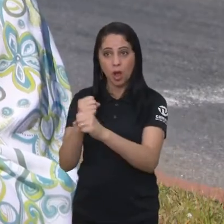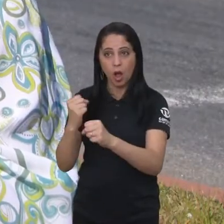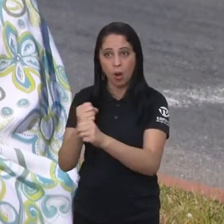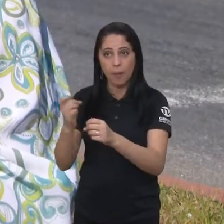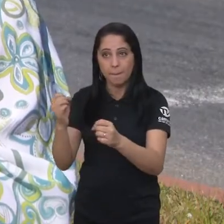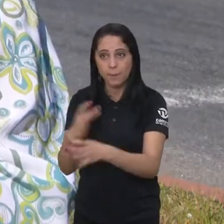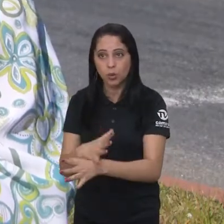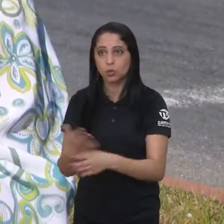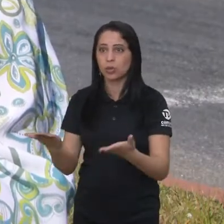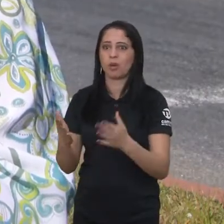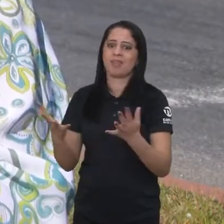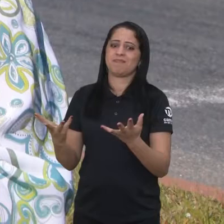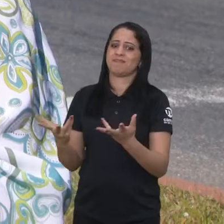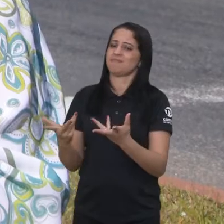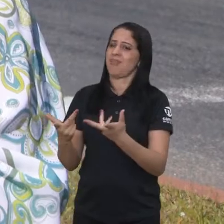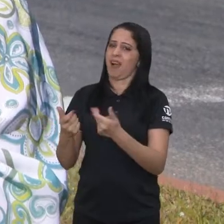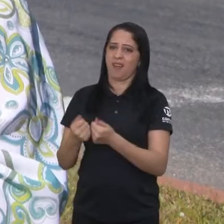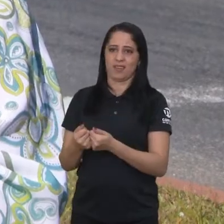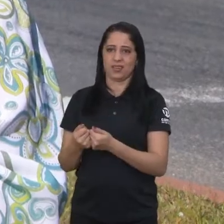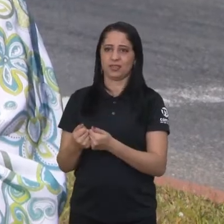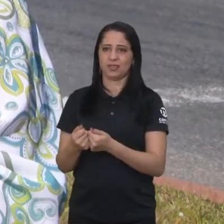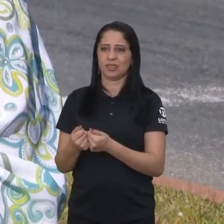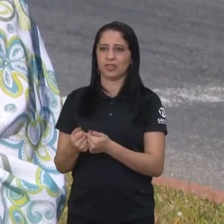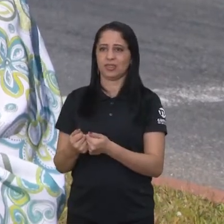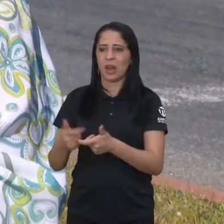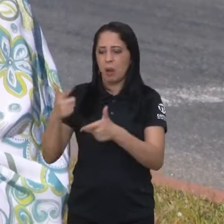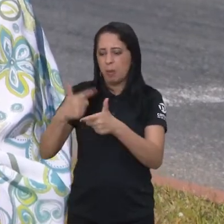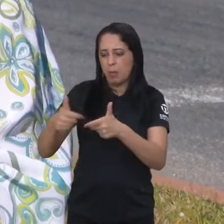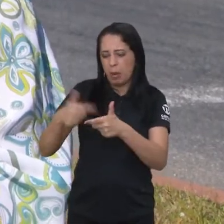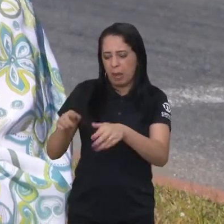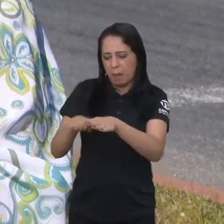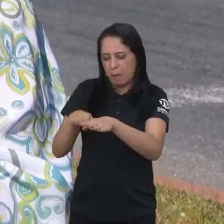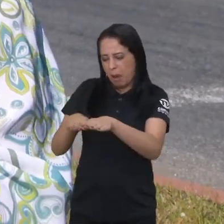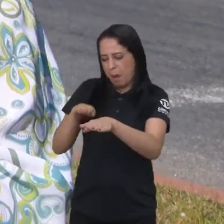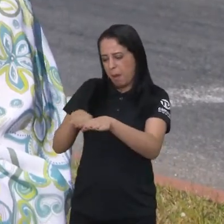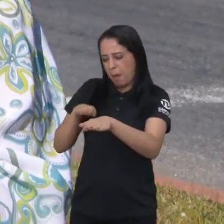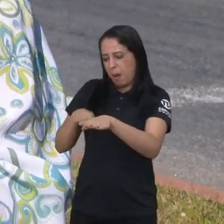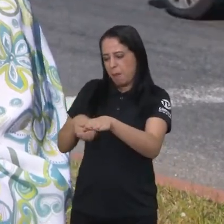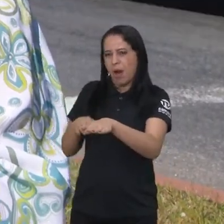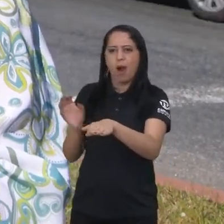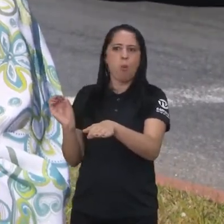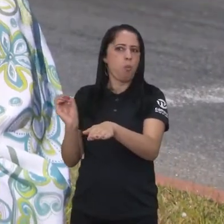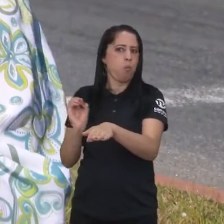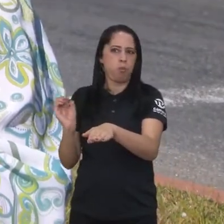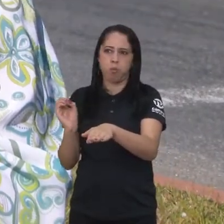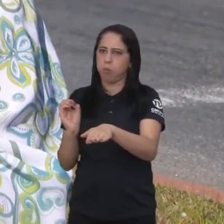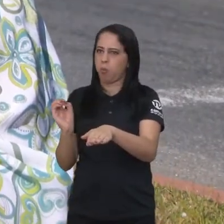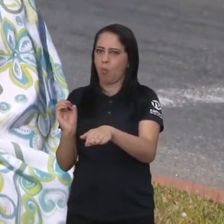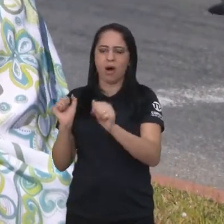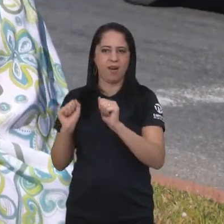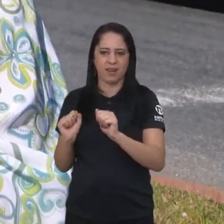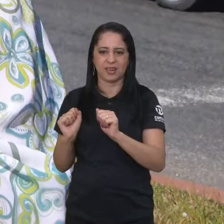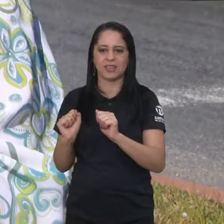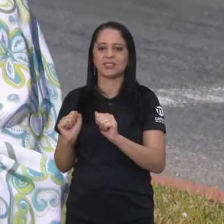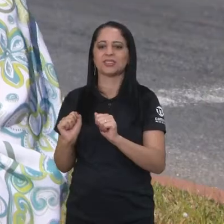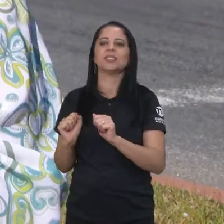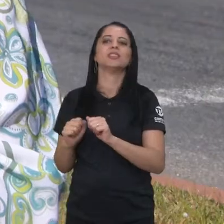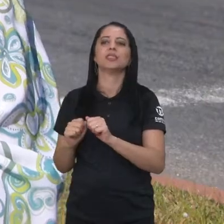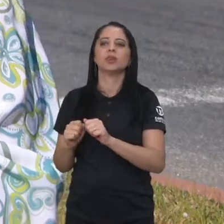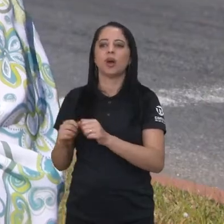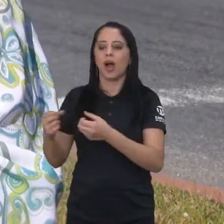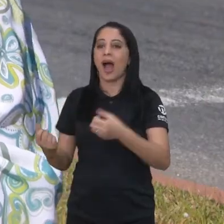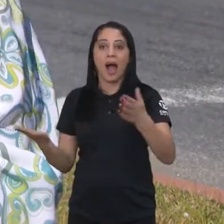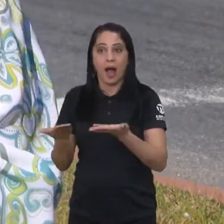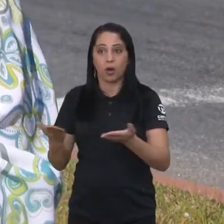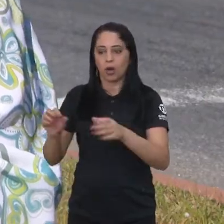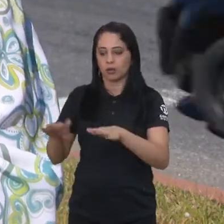porque a gente não tem mais esse problema de engarrafamento, a gente chega aqui, o sinal às vezes já está até aberto, a gente já passa e não